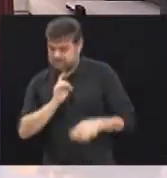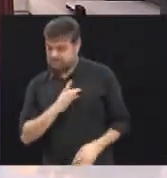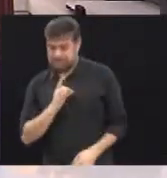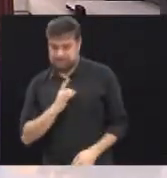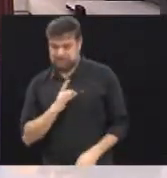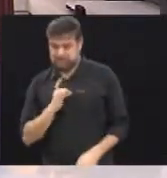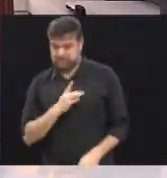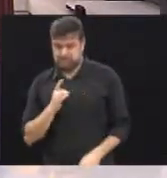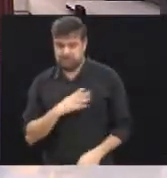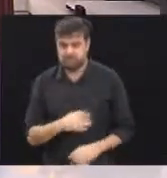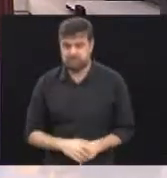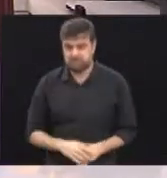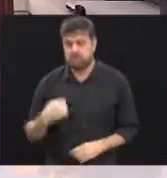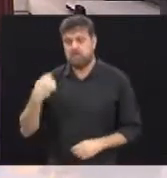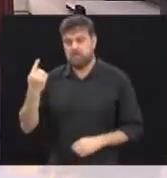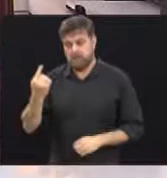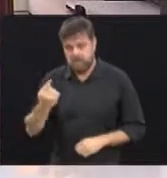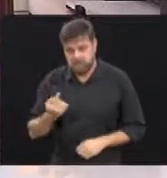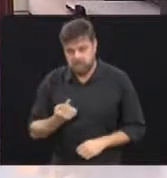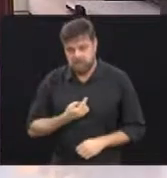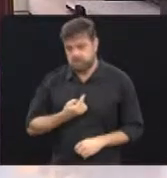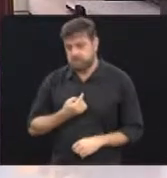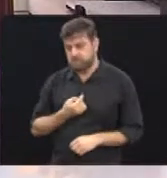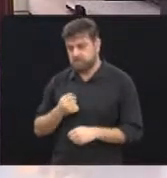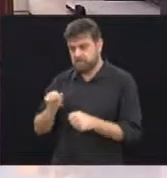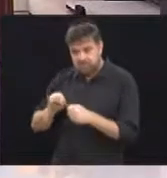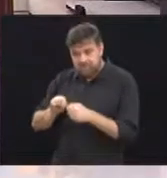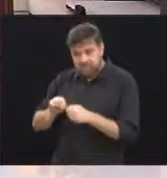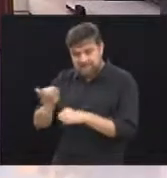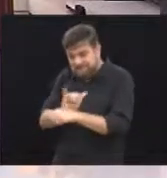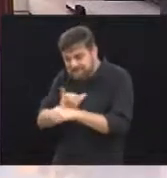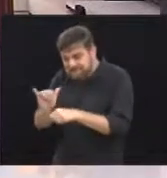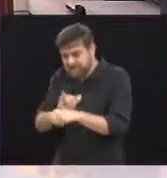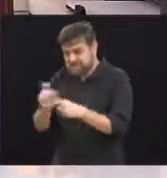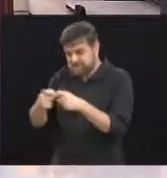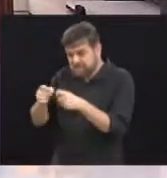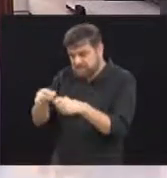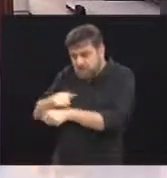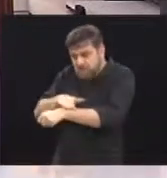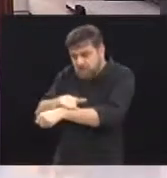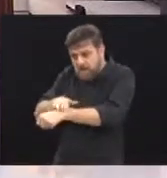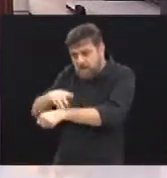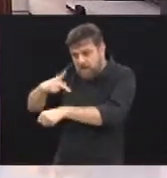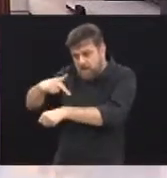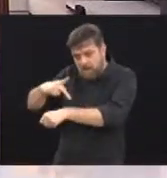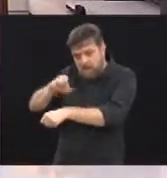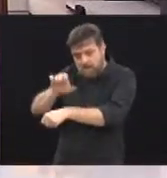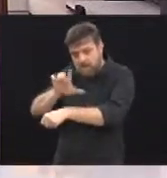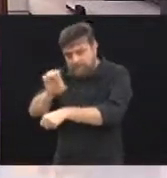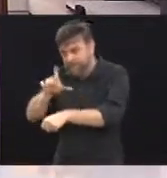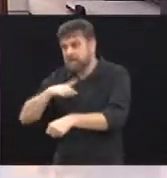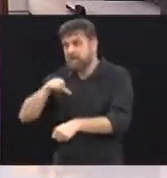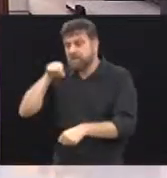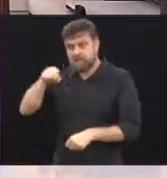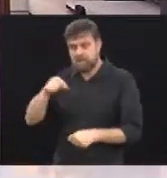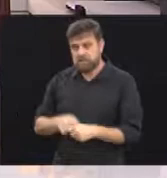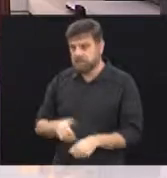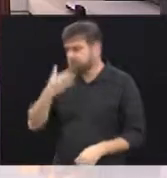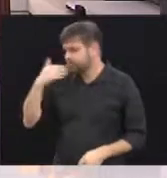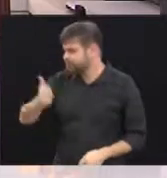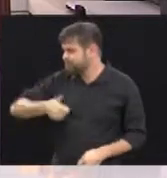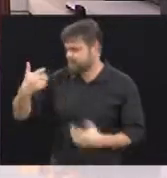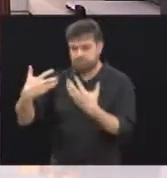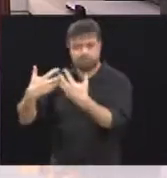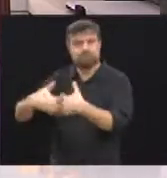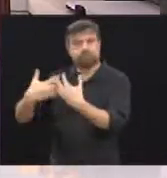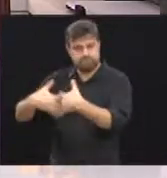cirurgia plástica, aí nós fazemos os tratamentos dermatológicos. Muitas máquinas hoje em dia têm um resultado excelente,